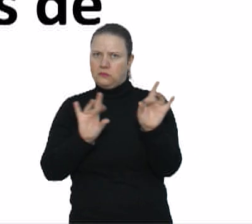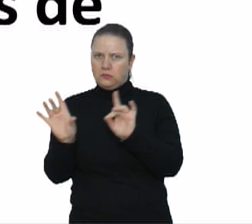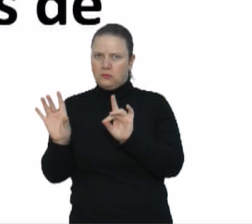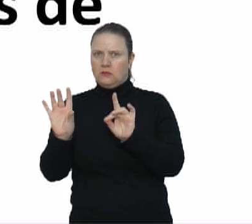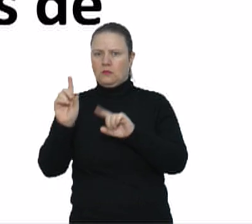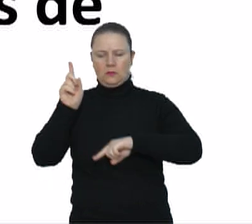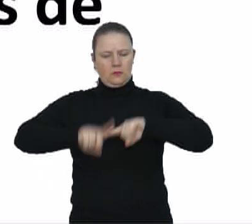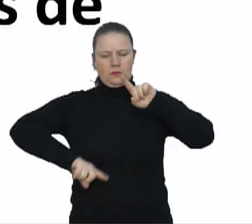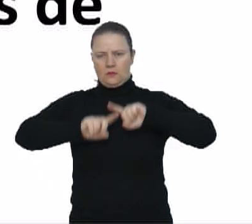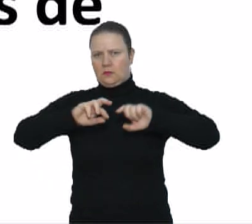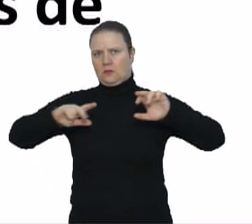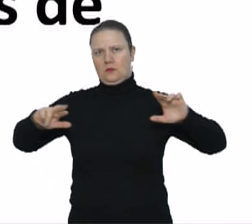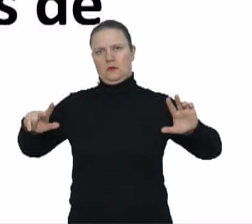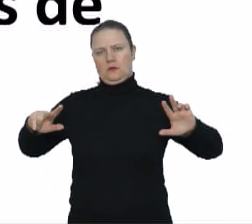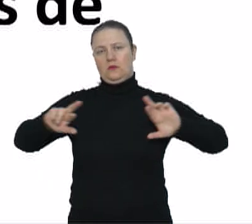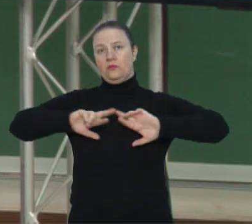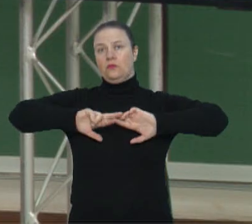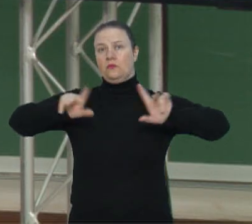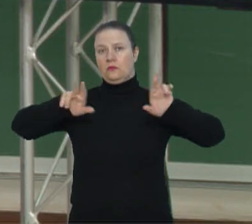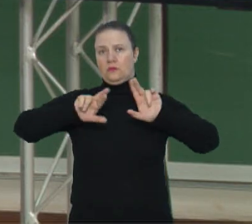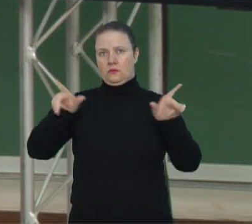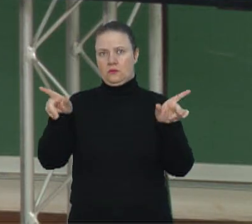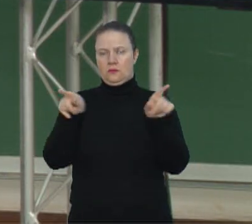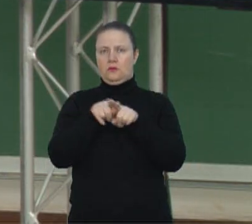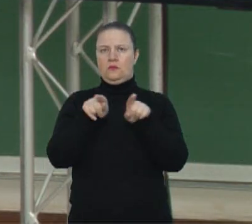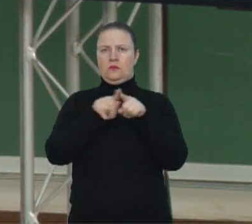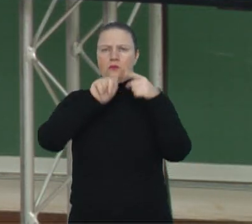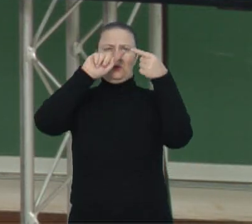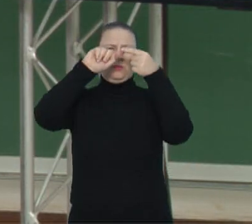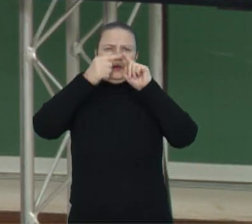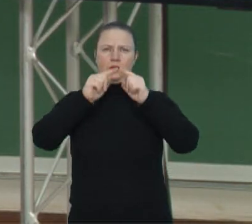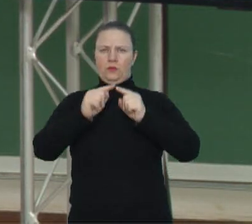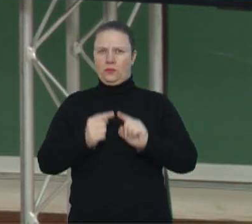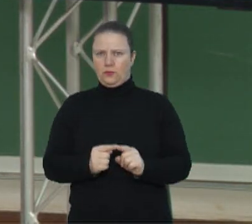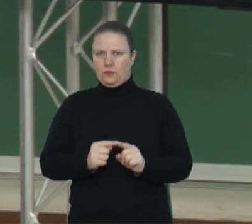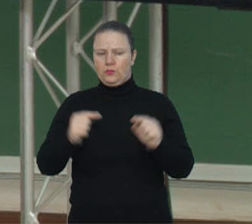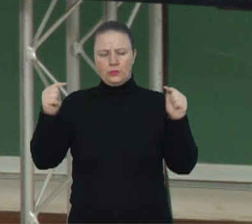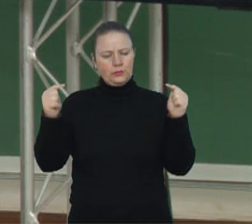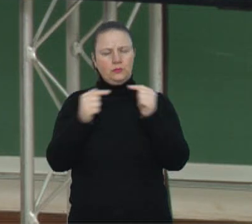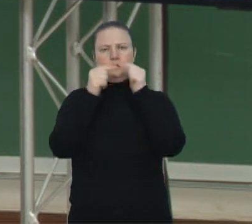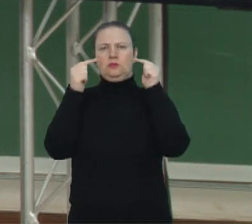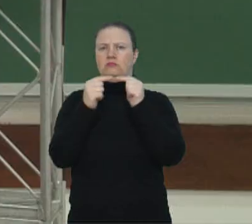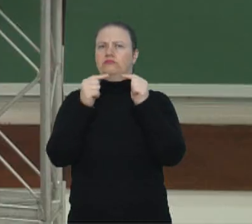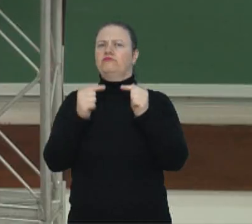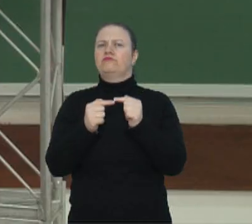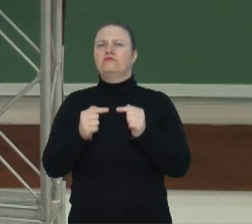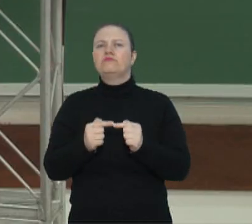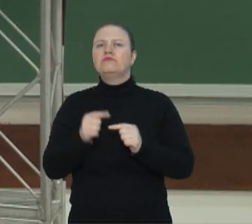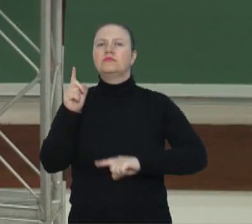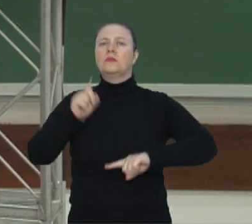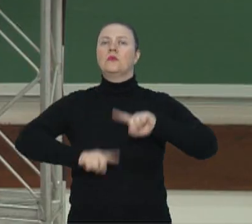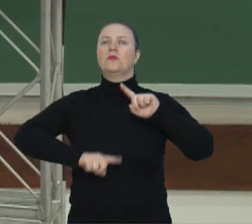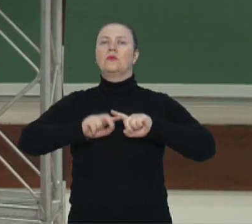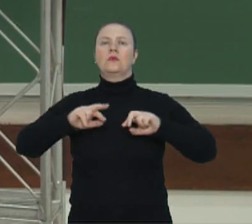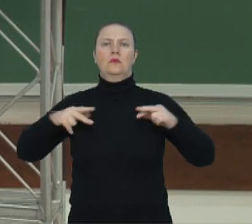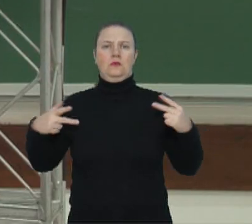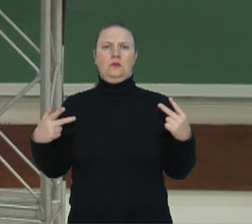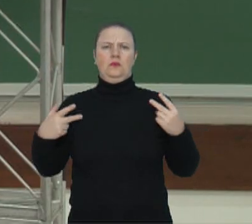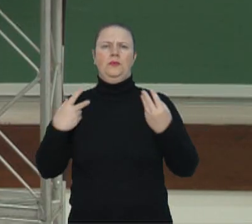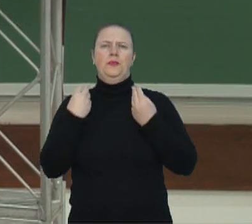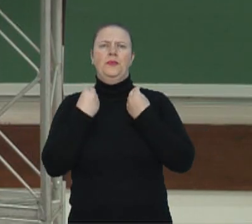essas ações, elas combinam elementos e a gente vai ver como que isso vai transformando a